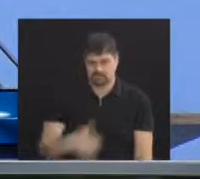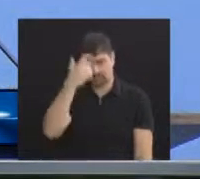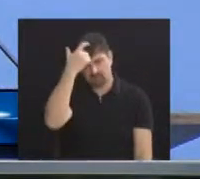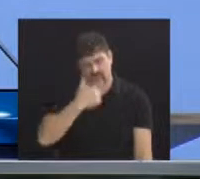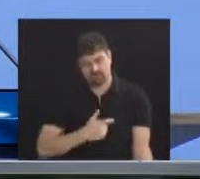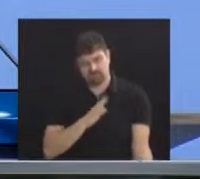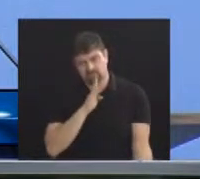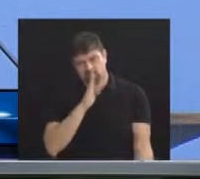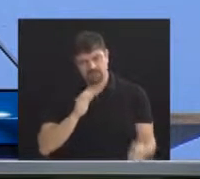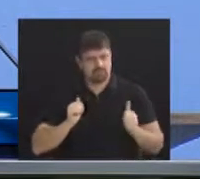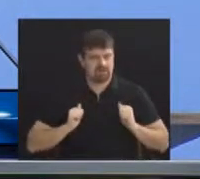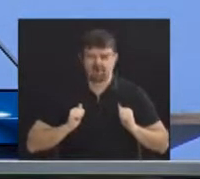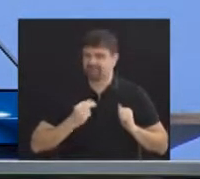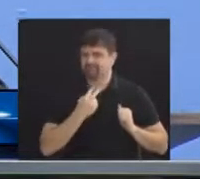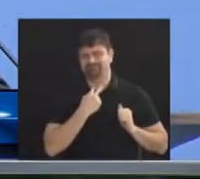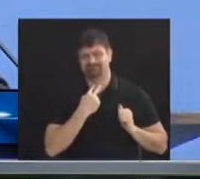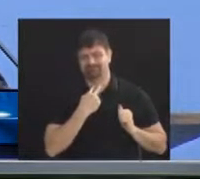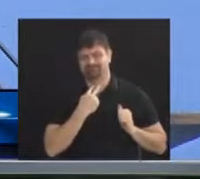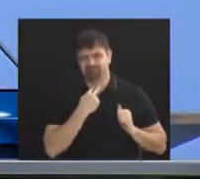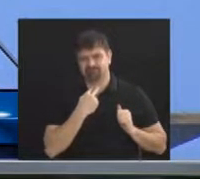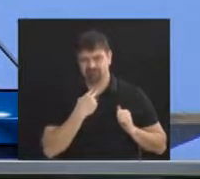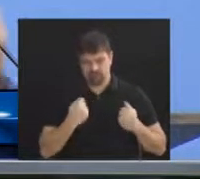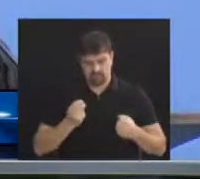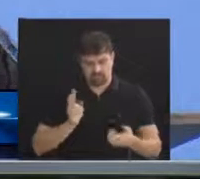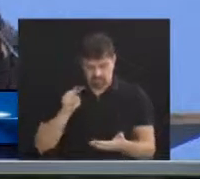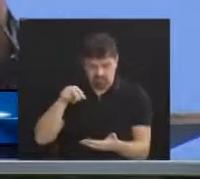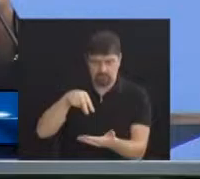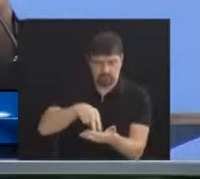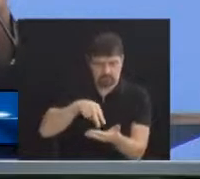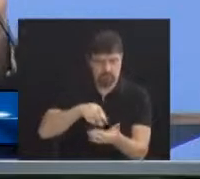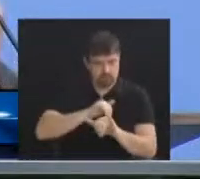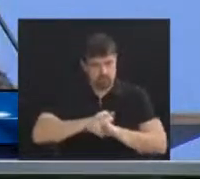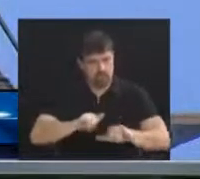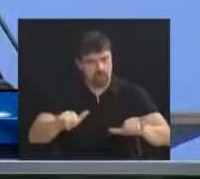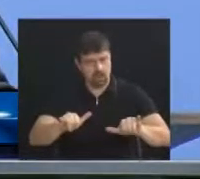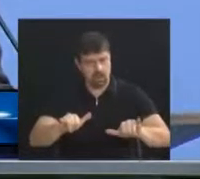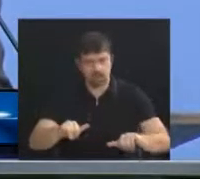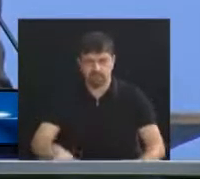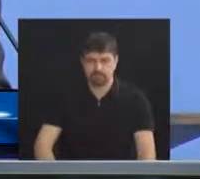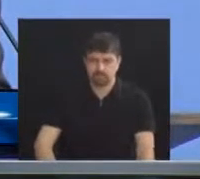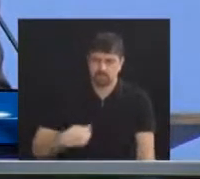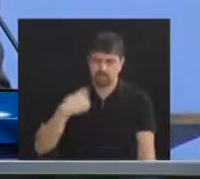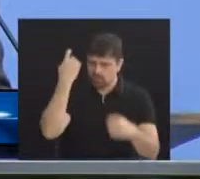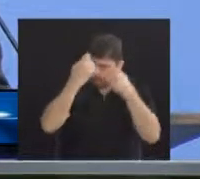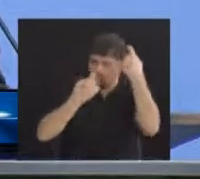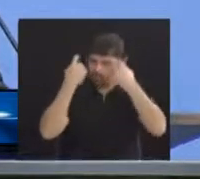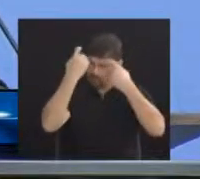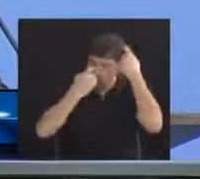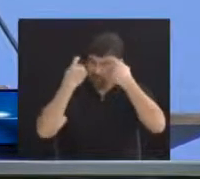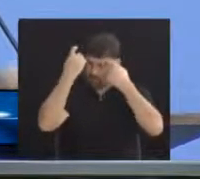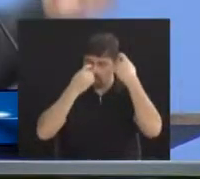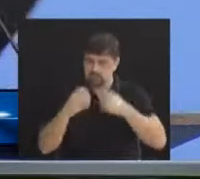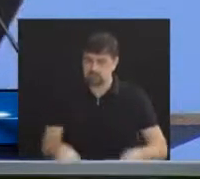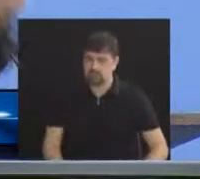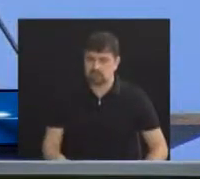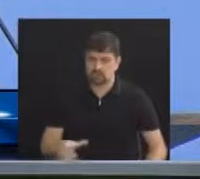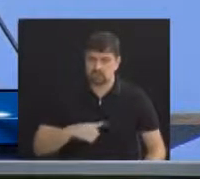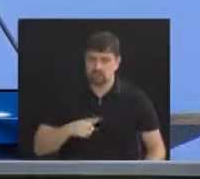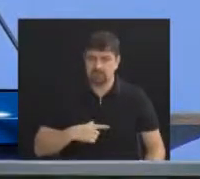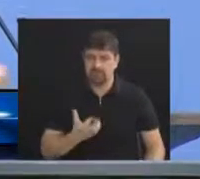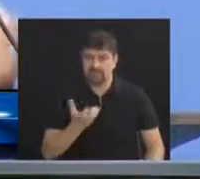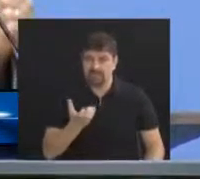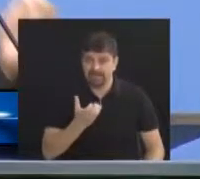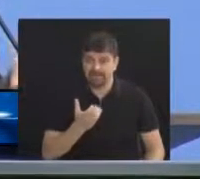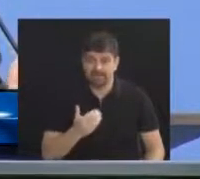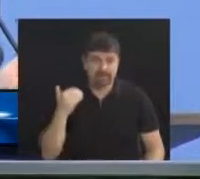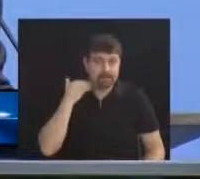será chamada de CPPrev, Contribuição Provisória para a Previdência. E tenho preocupação que a CPMF, que esse